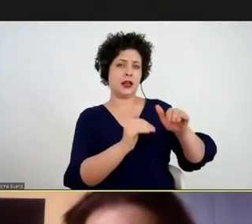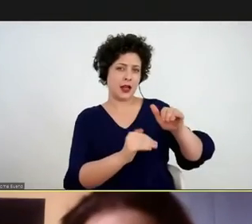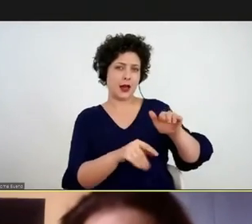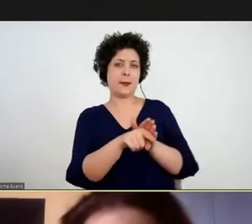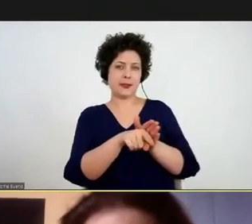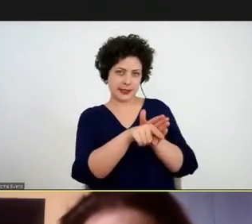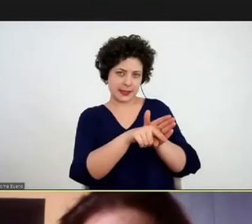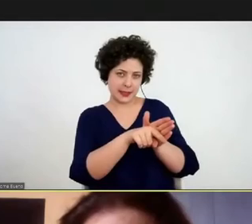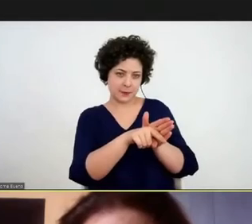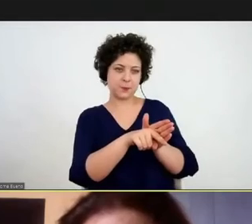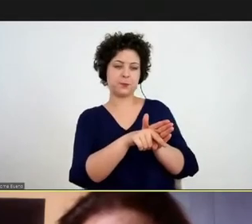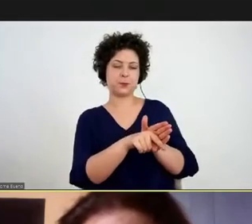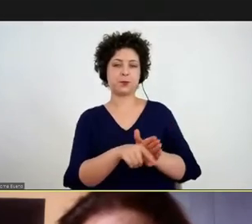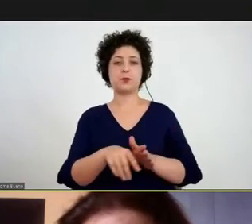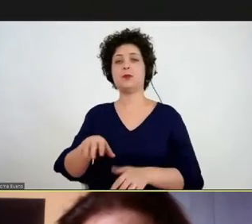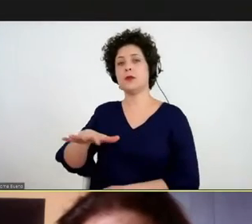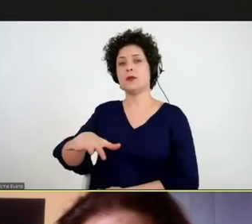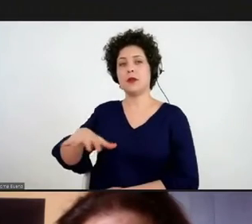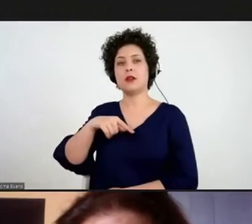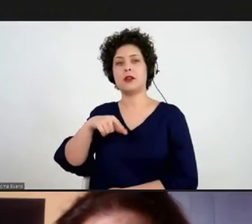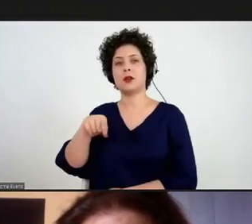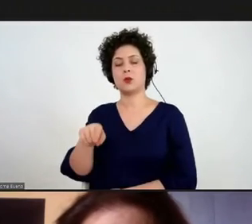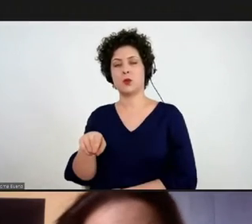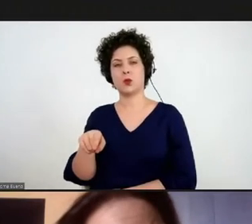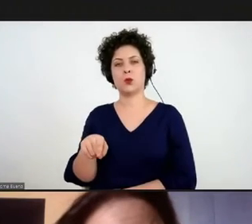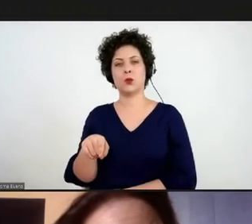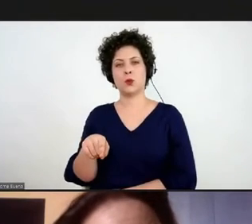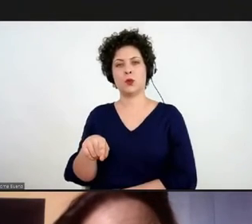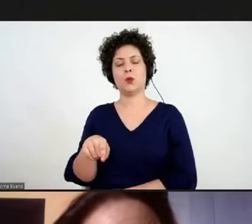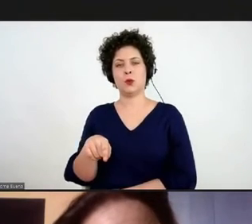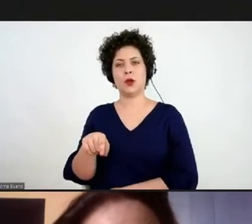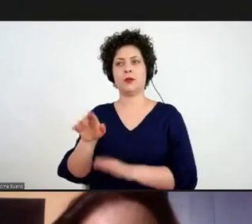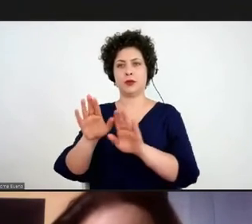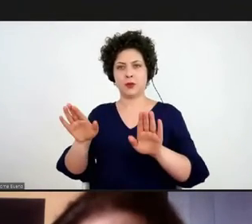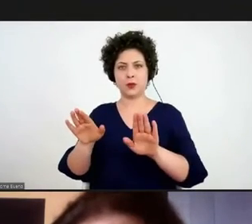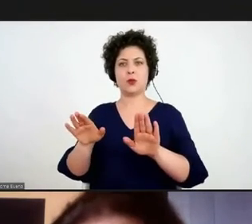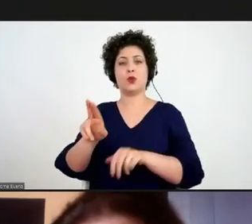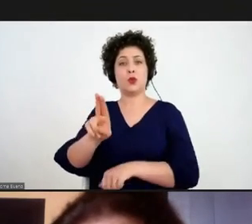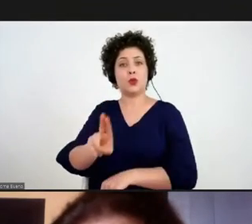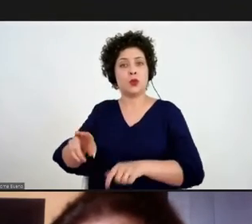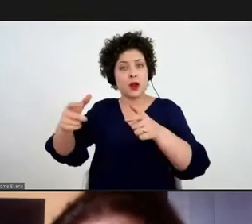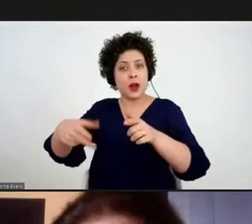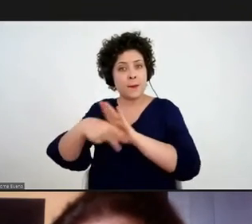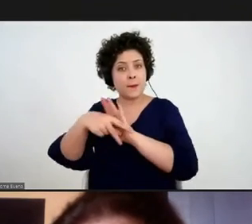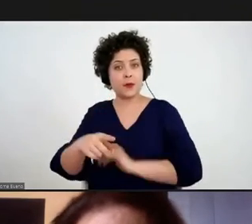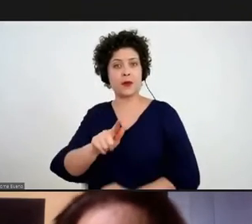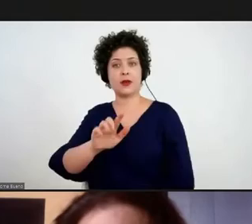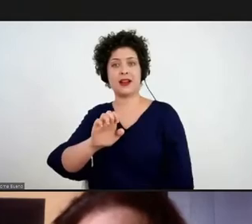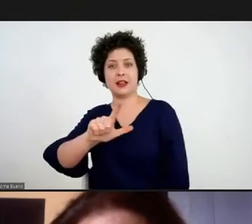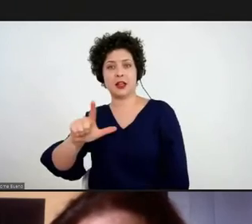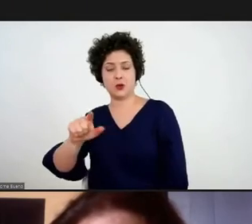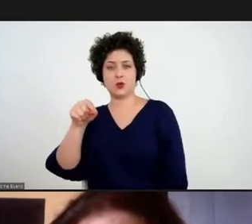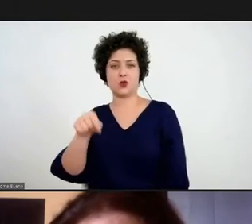certo? E ela tem a Galeria Espaço Universitário, GAEU. Hoje são